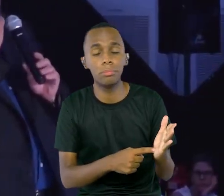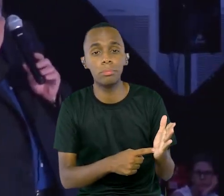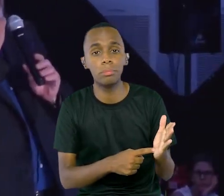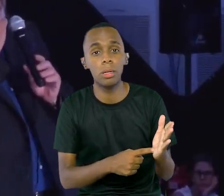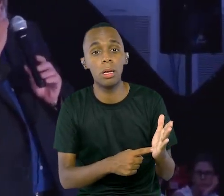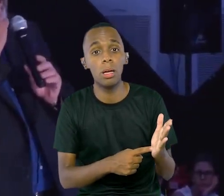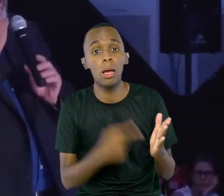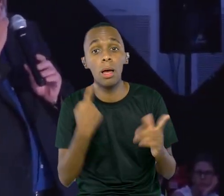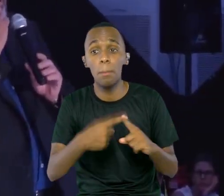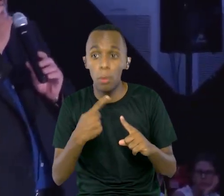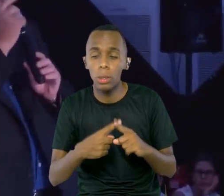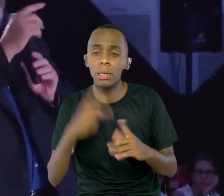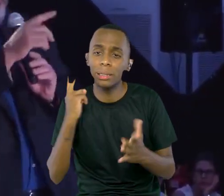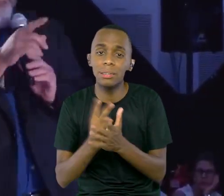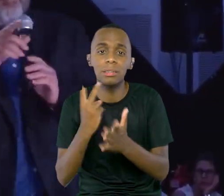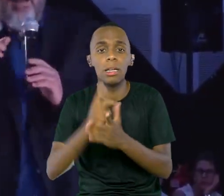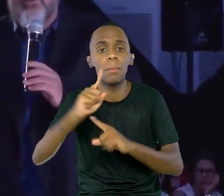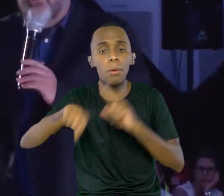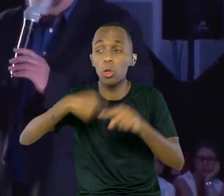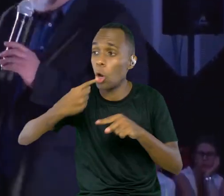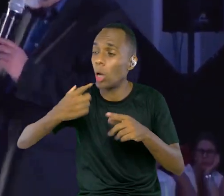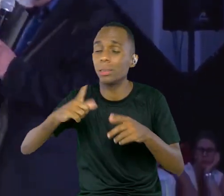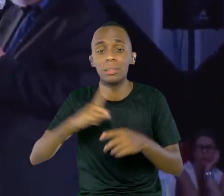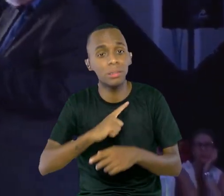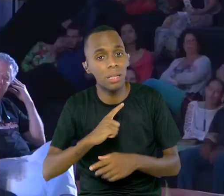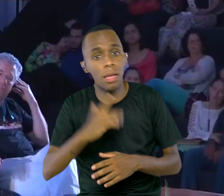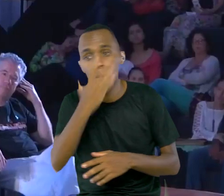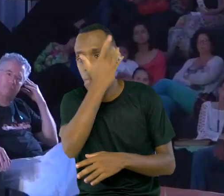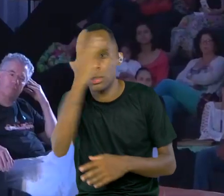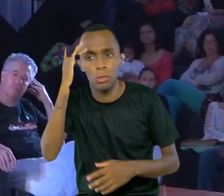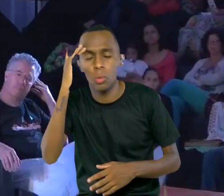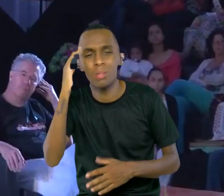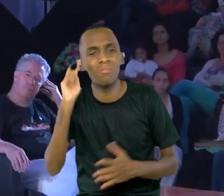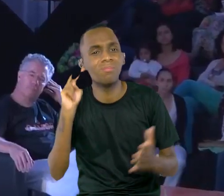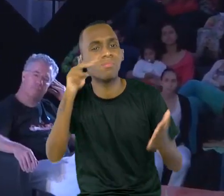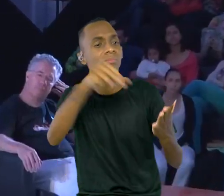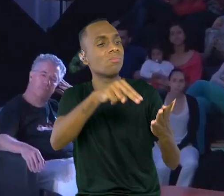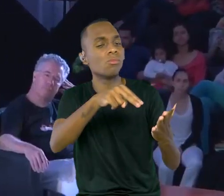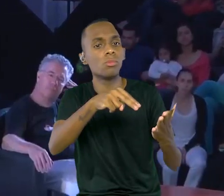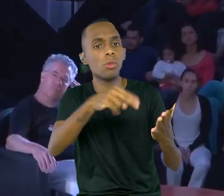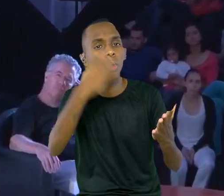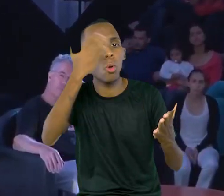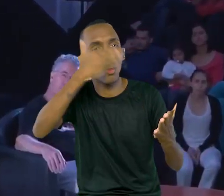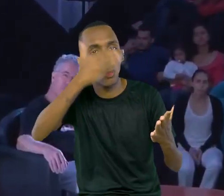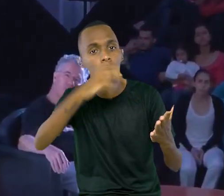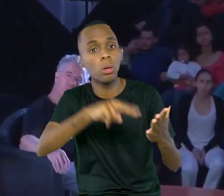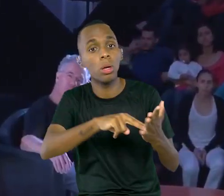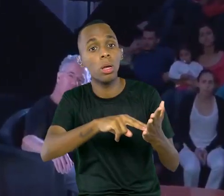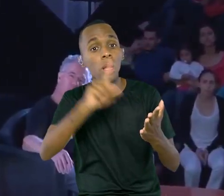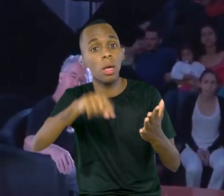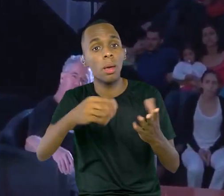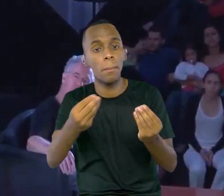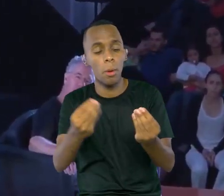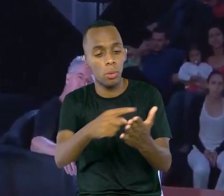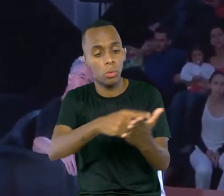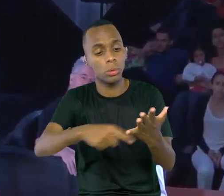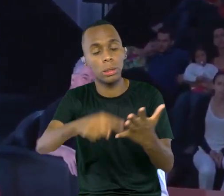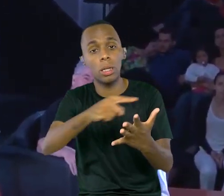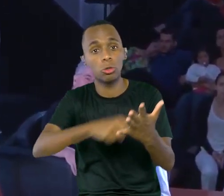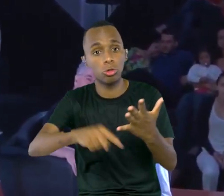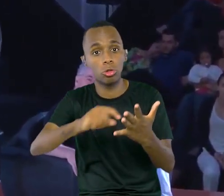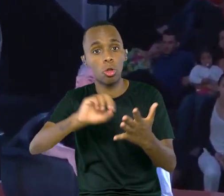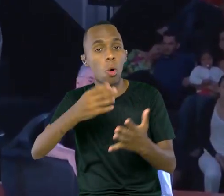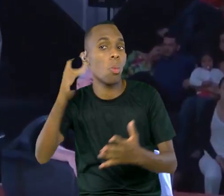mão se você puder? Porque cada vez mais nós temos entre nós pessoas que não enxergam com os olhos, enxergam com